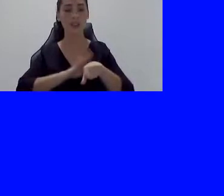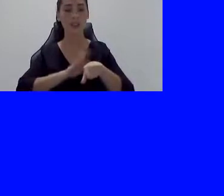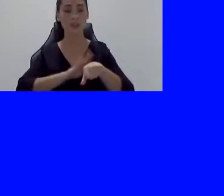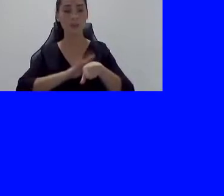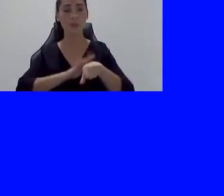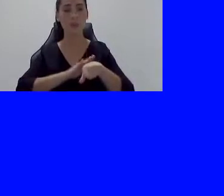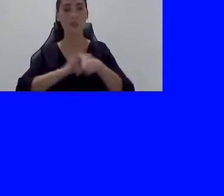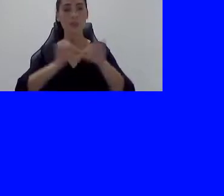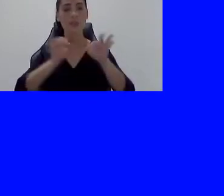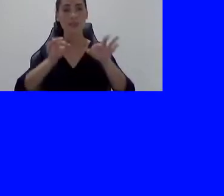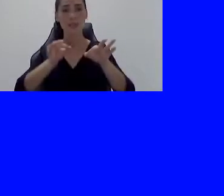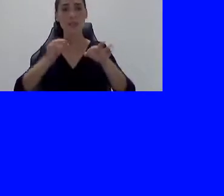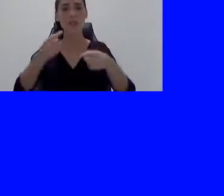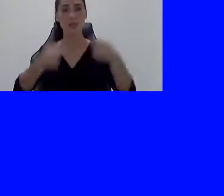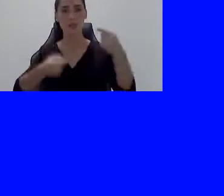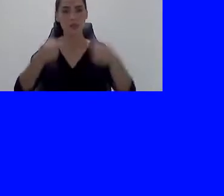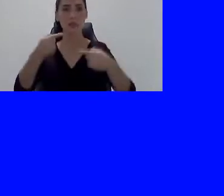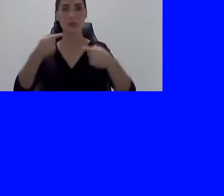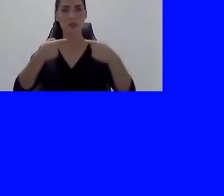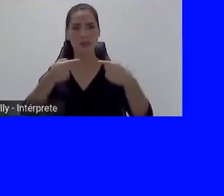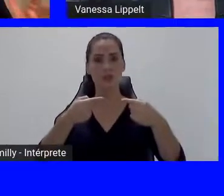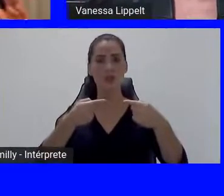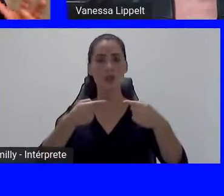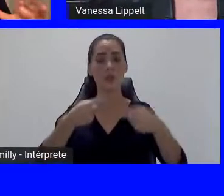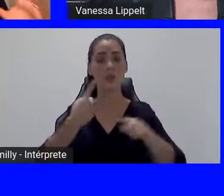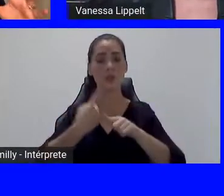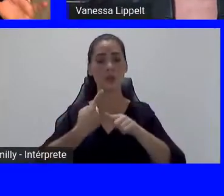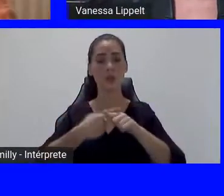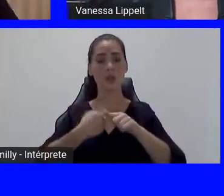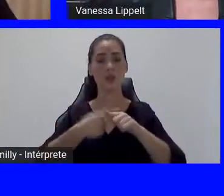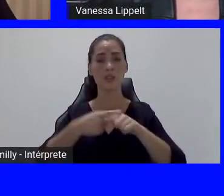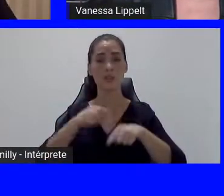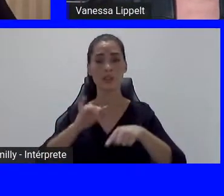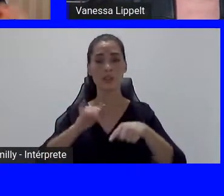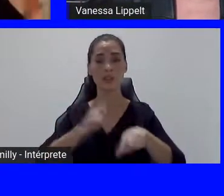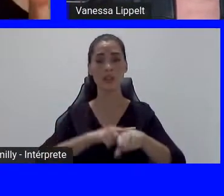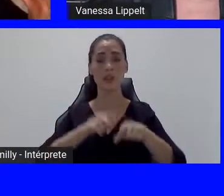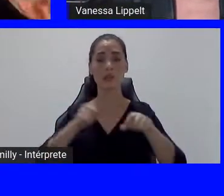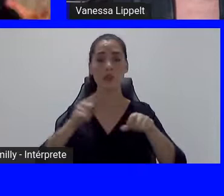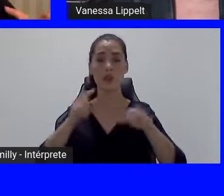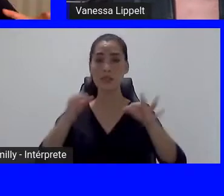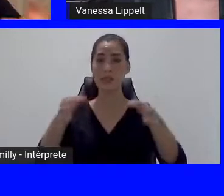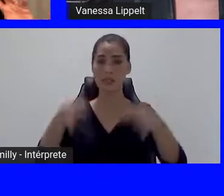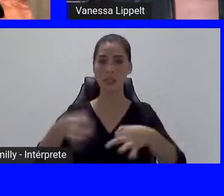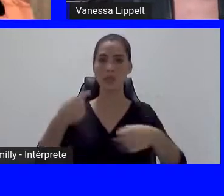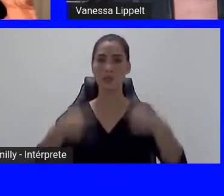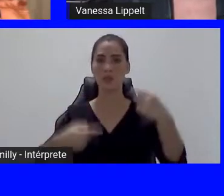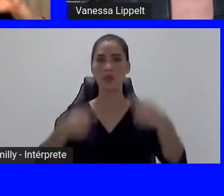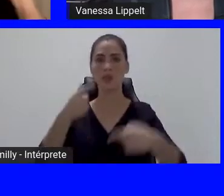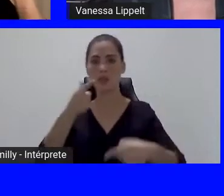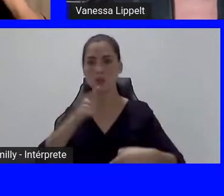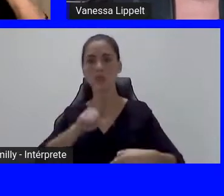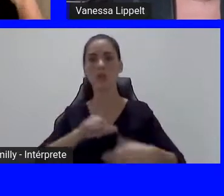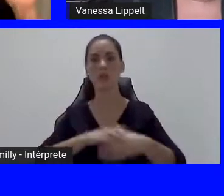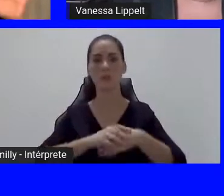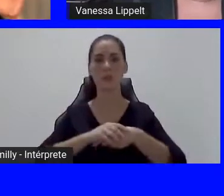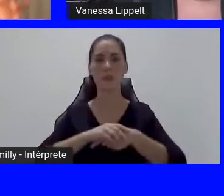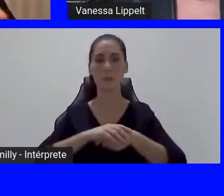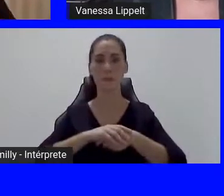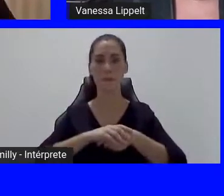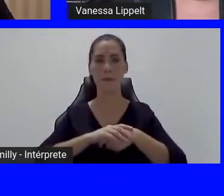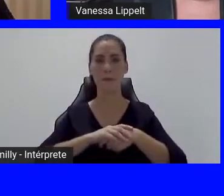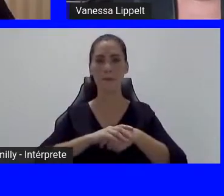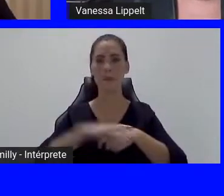a política tem a capacidade de acomodar. Nós temos dois momentos. Esse é o momento de... Vou fazer aqui só